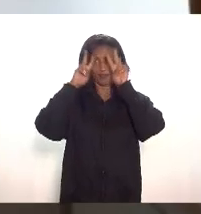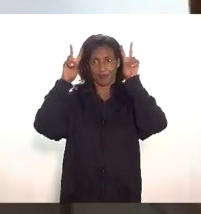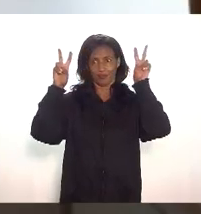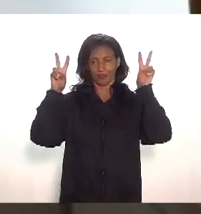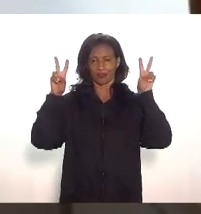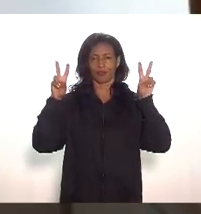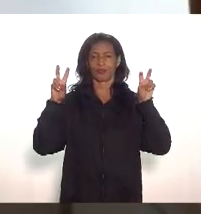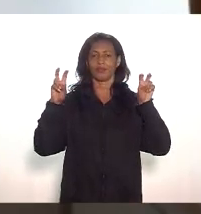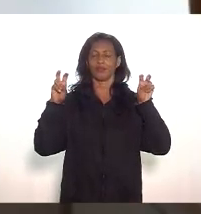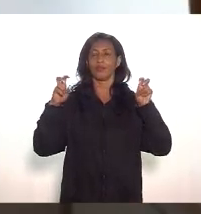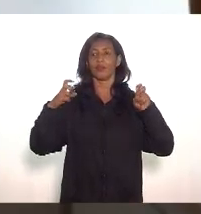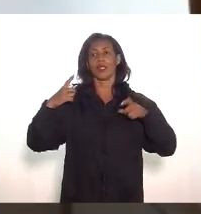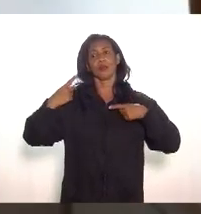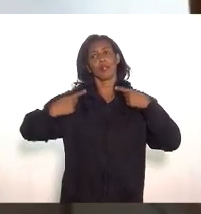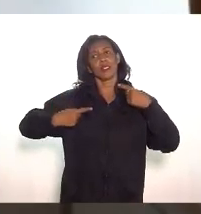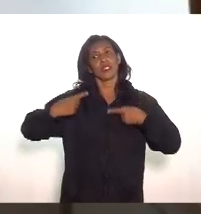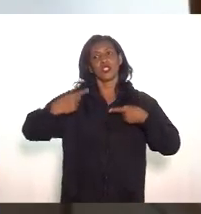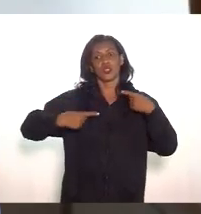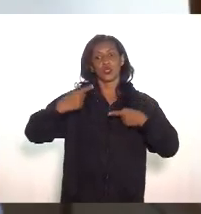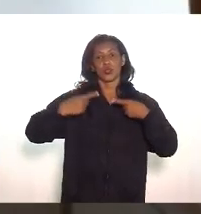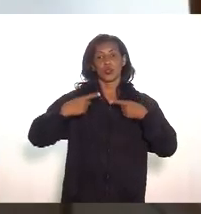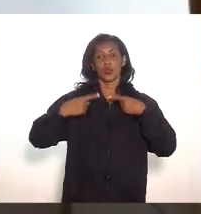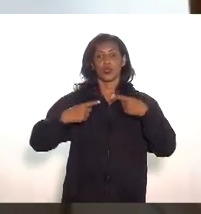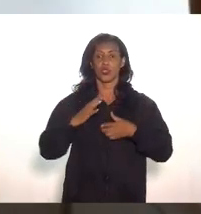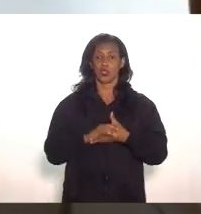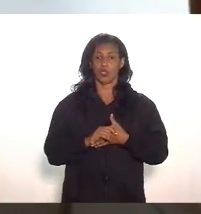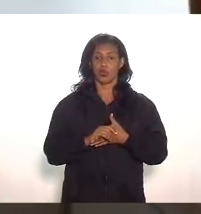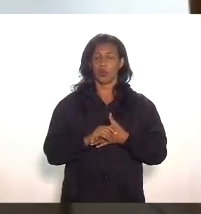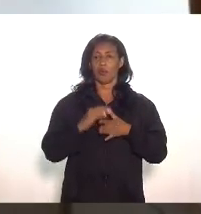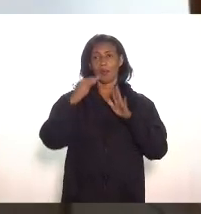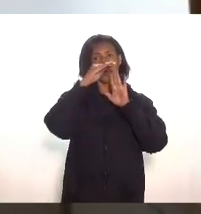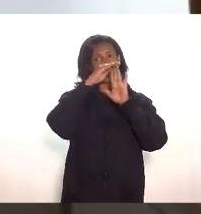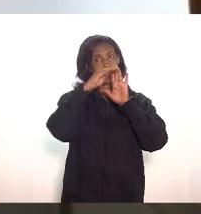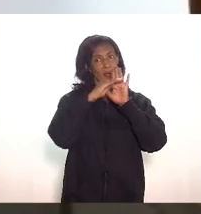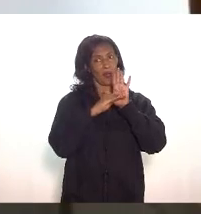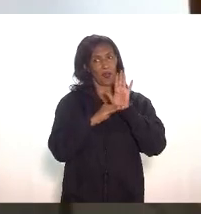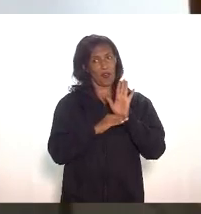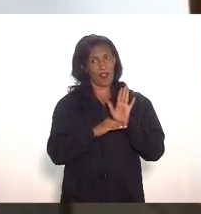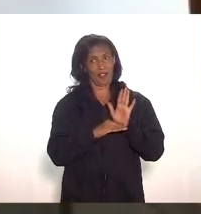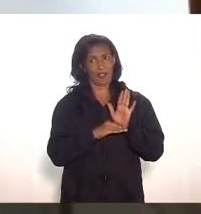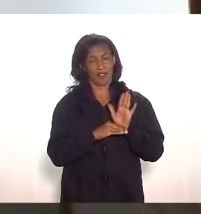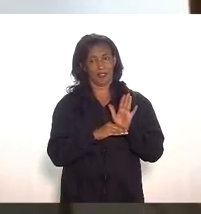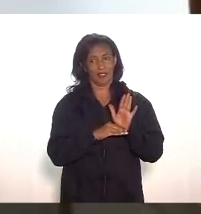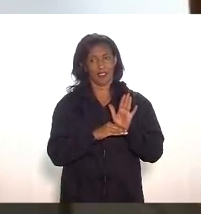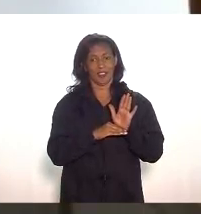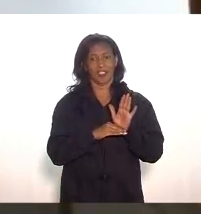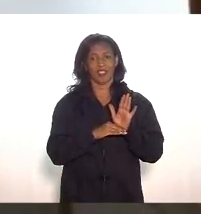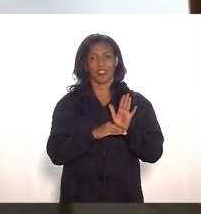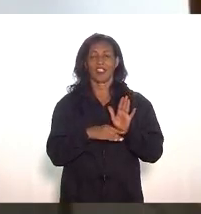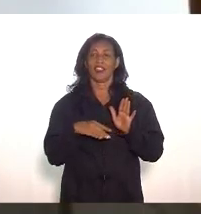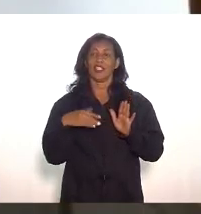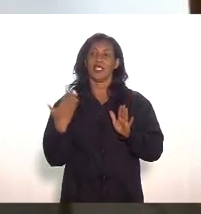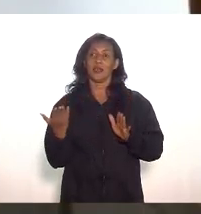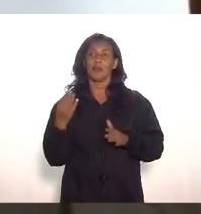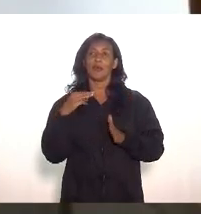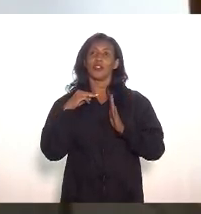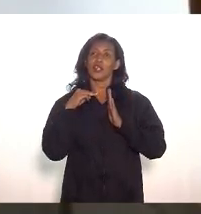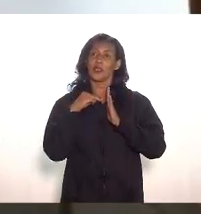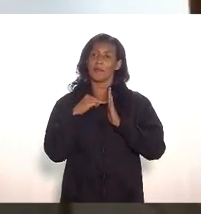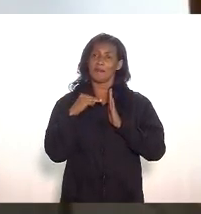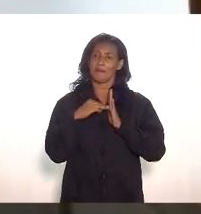para ser discutido, mas não se discute em questão de ordem. E depois sair de pauta porque recebeu emendas.